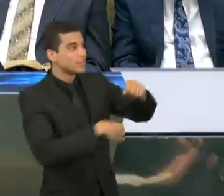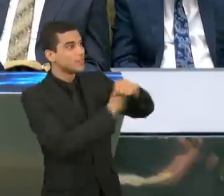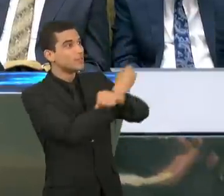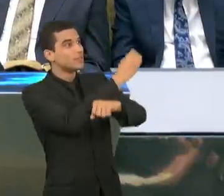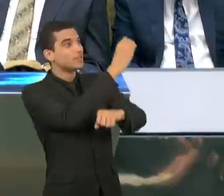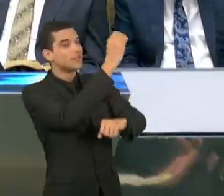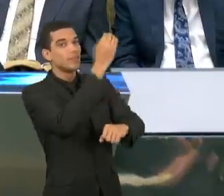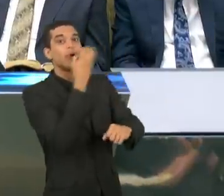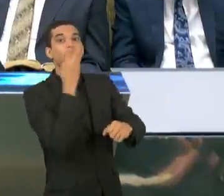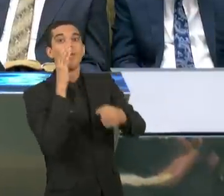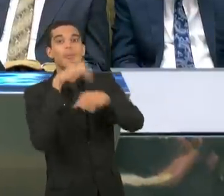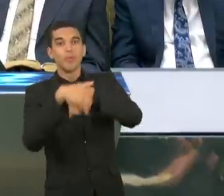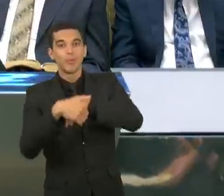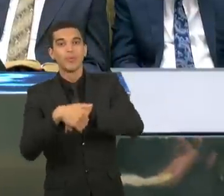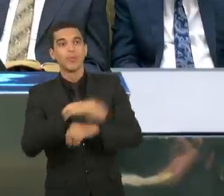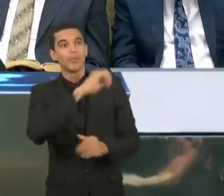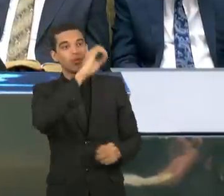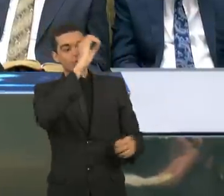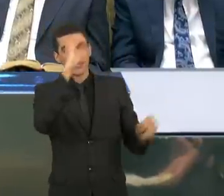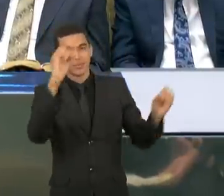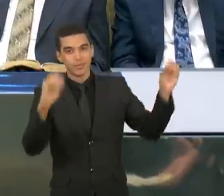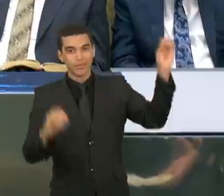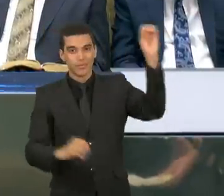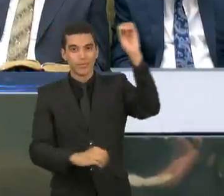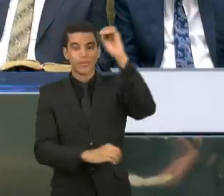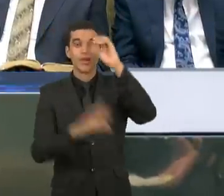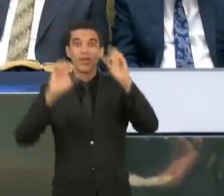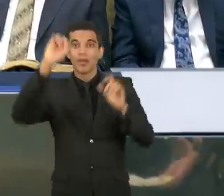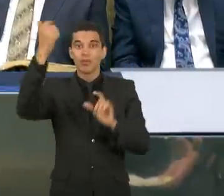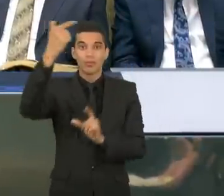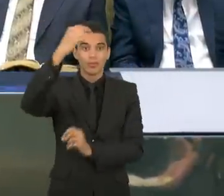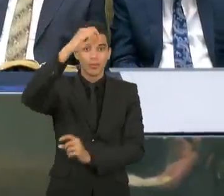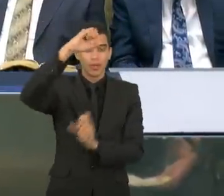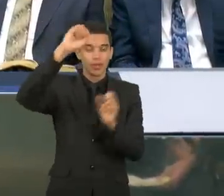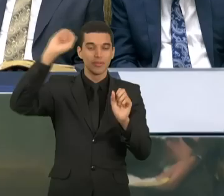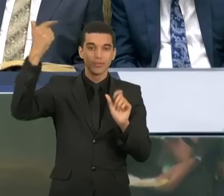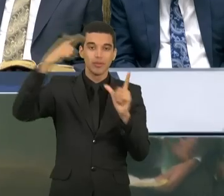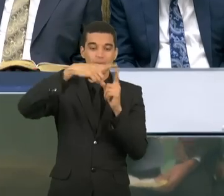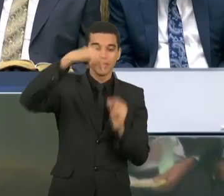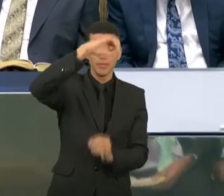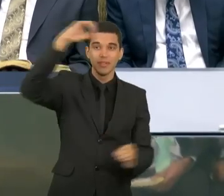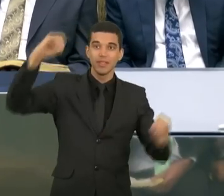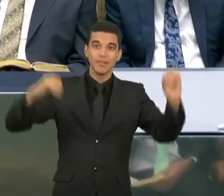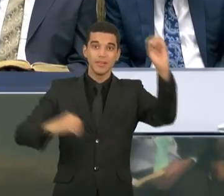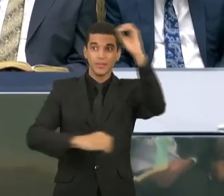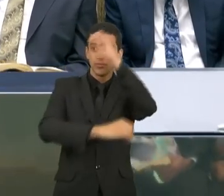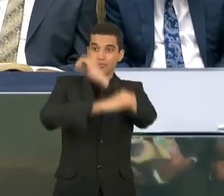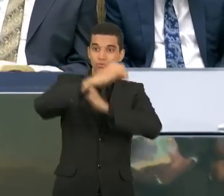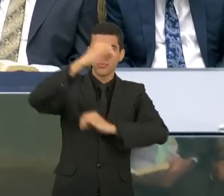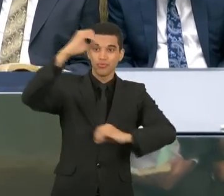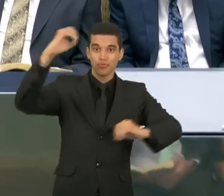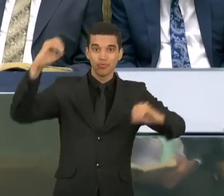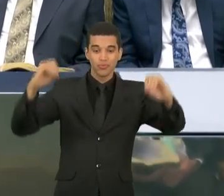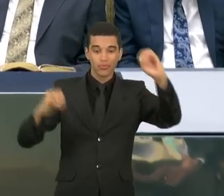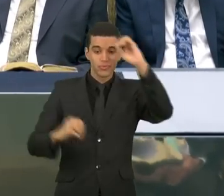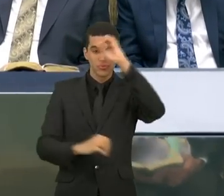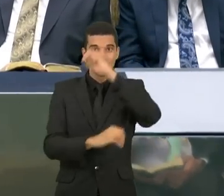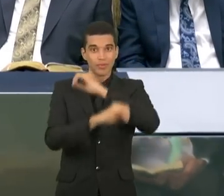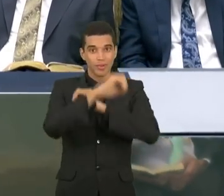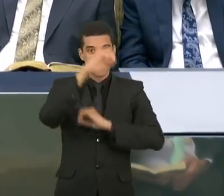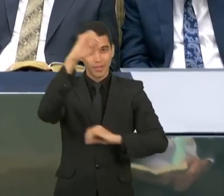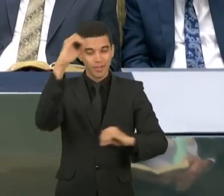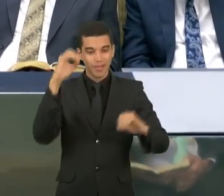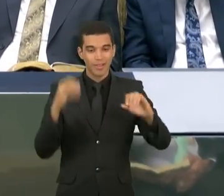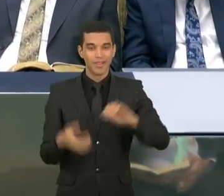dia. E a tarde diz para a noite, boa noite, noite. É isso que está dizendo. Aí sabe o que acontece?